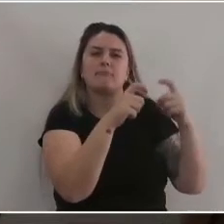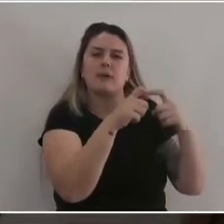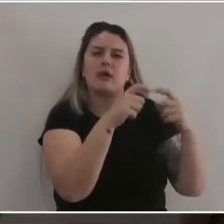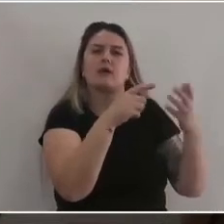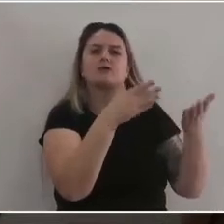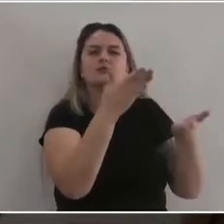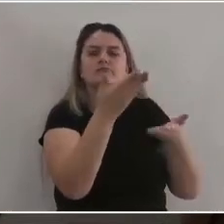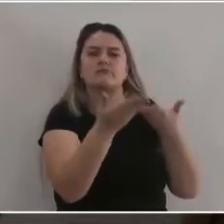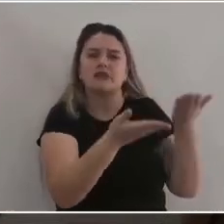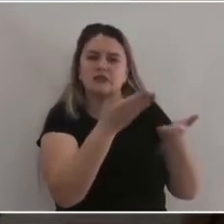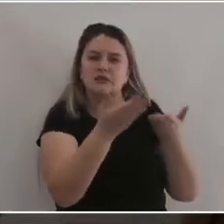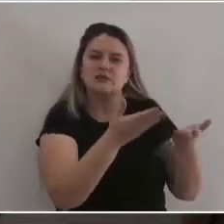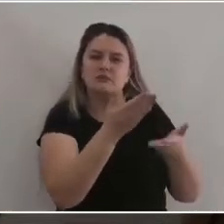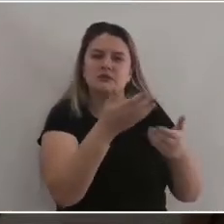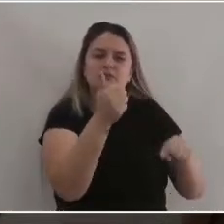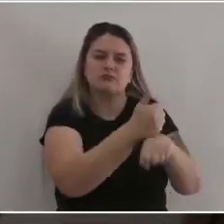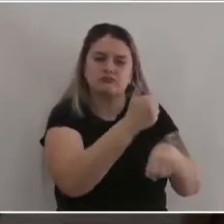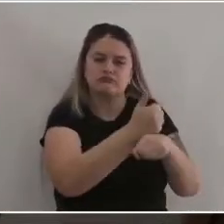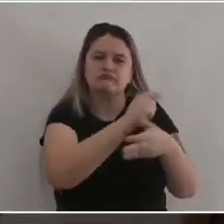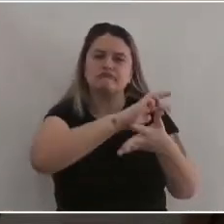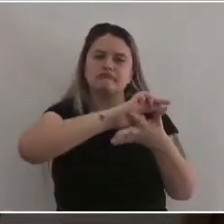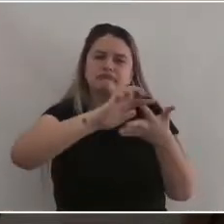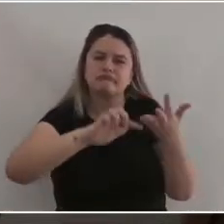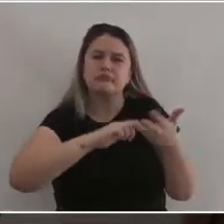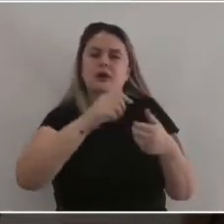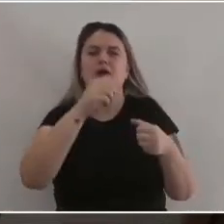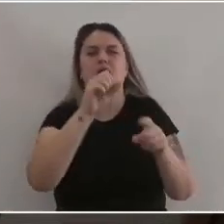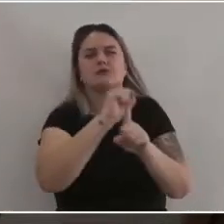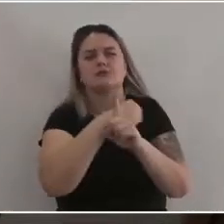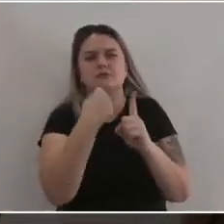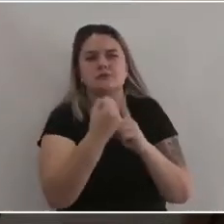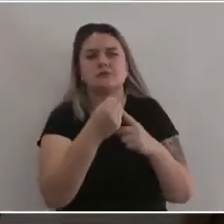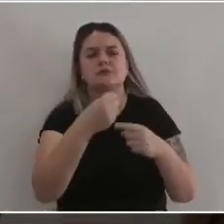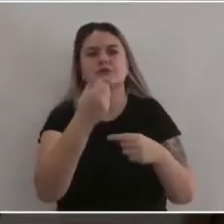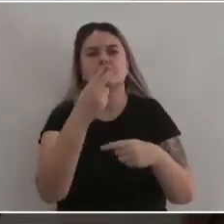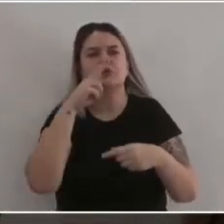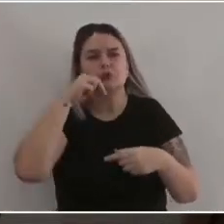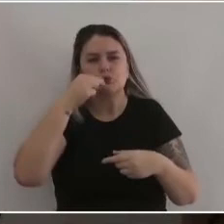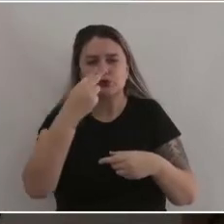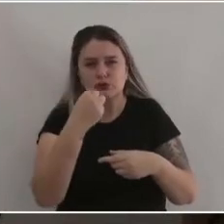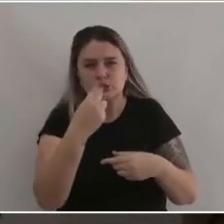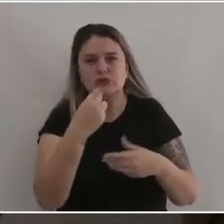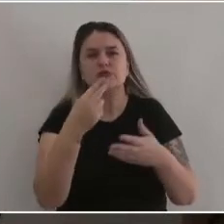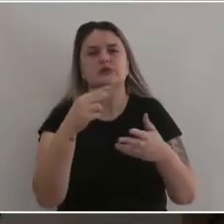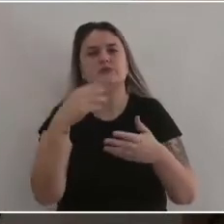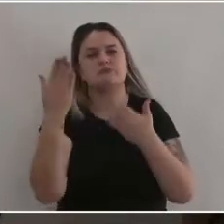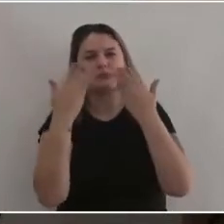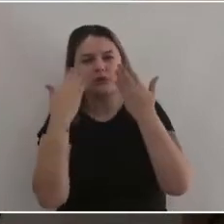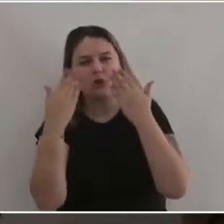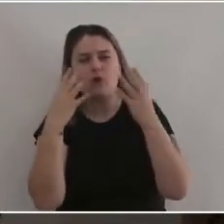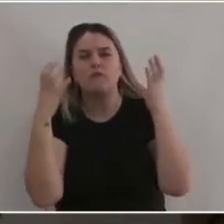atendimento de equipe multidisciplinar composta por assistência social, nutricionista, psicólogo e fonoaudióloga.